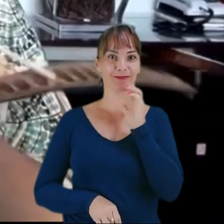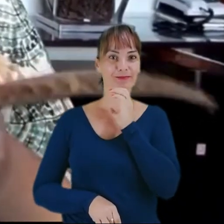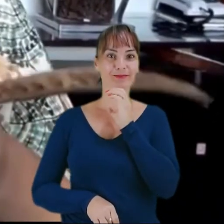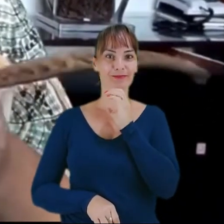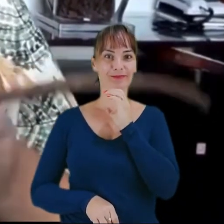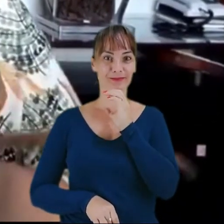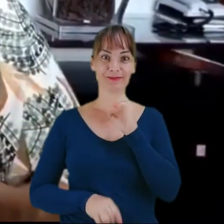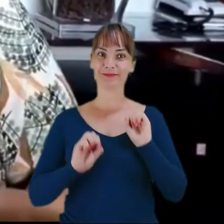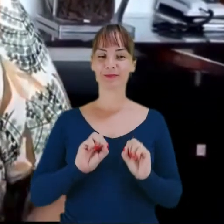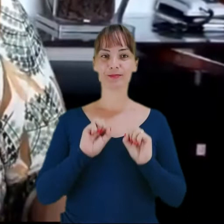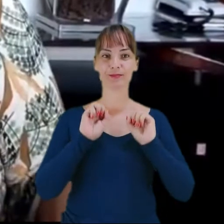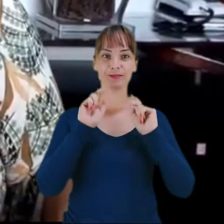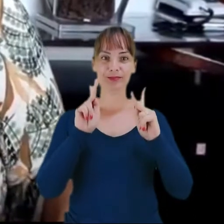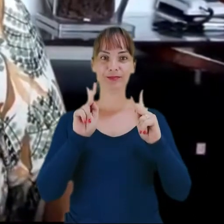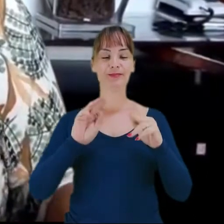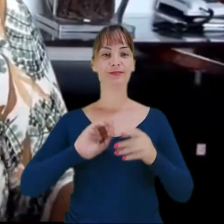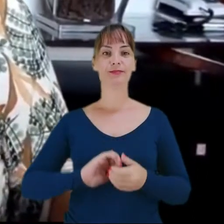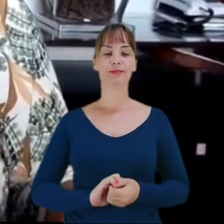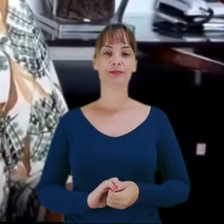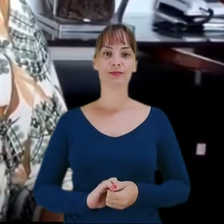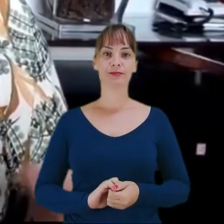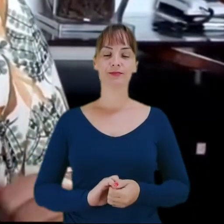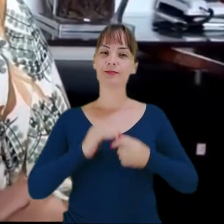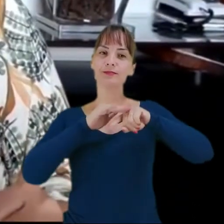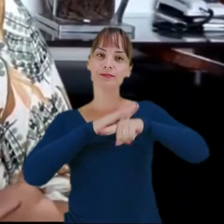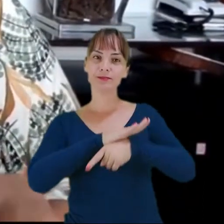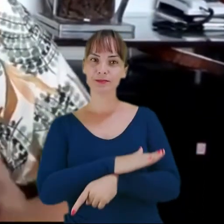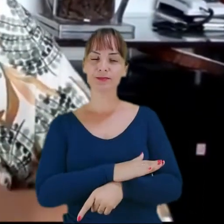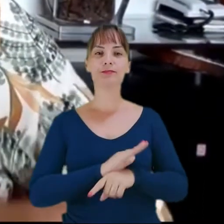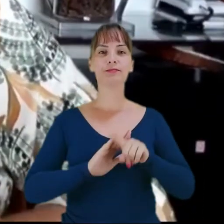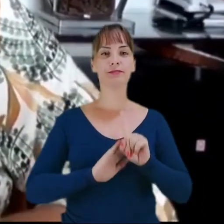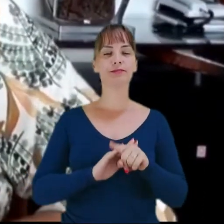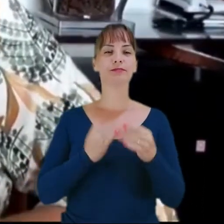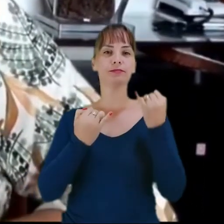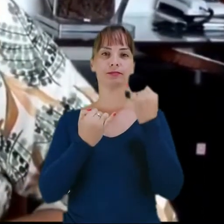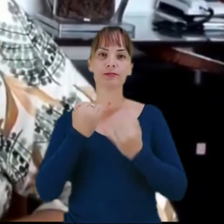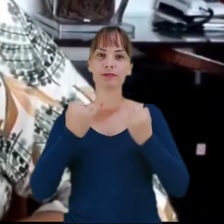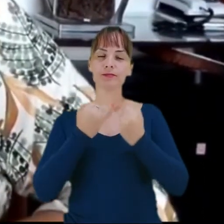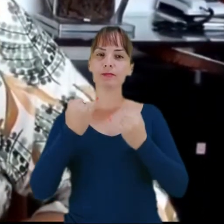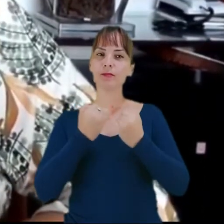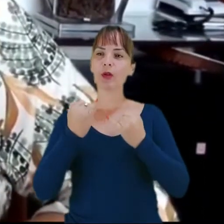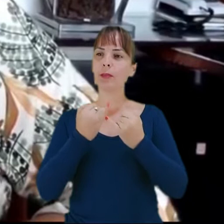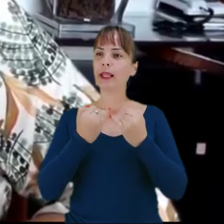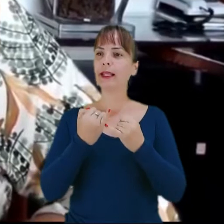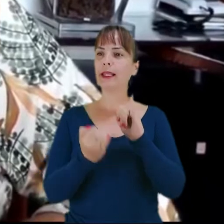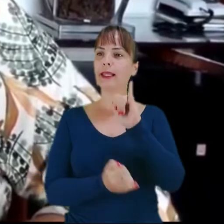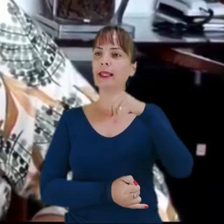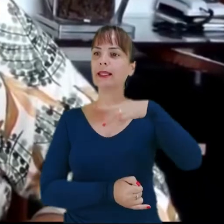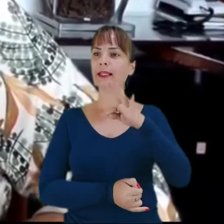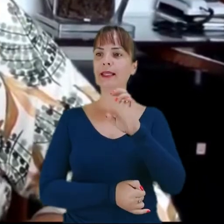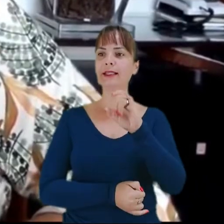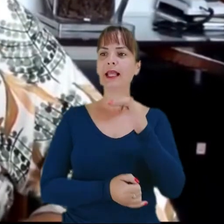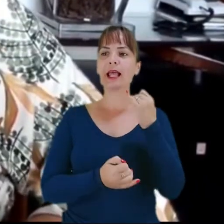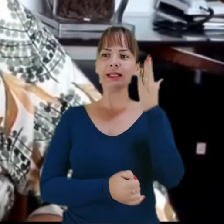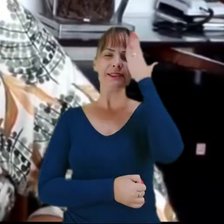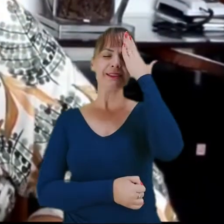longo, curto, ok? Bom, a intensidade é como se fosse o volume. Sabe o volume